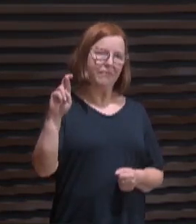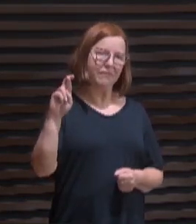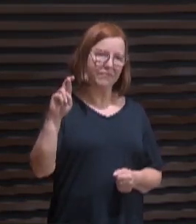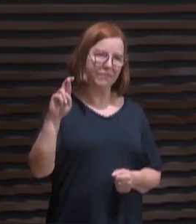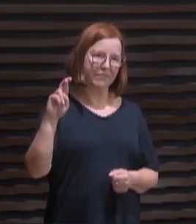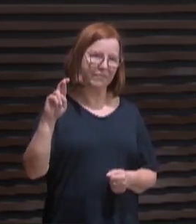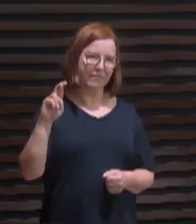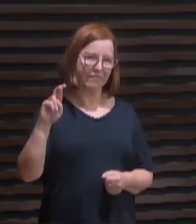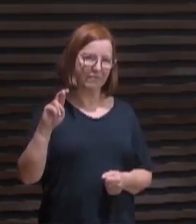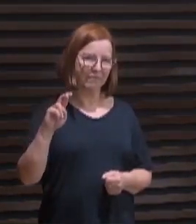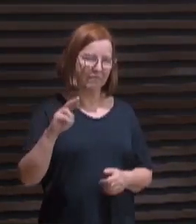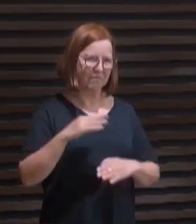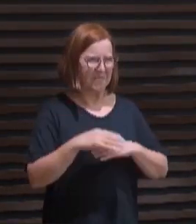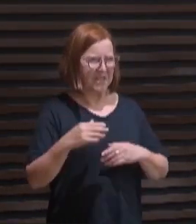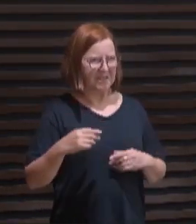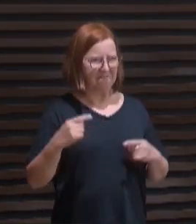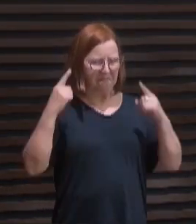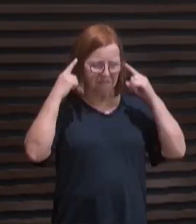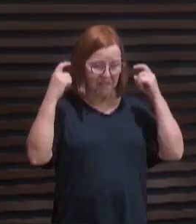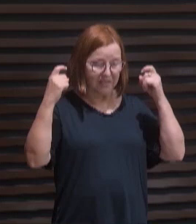mais agressivos.